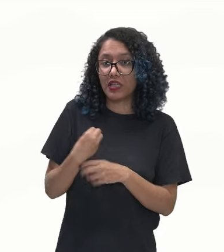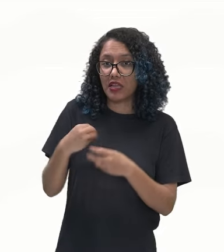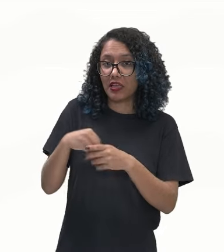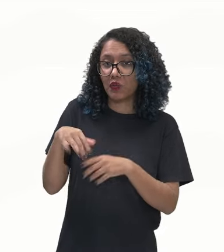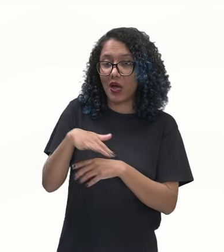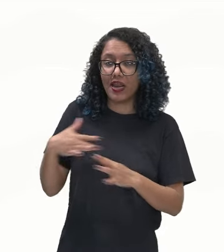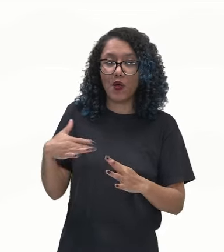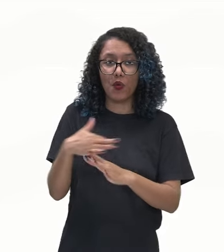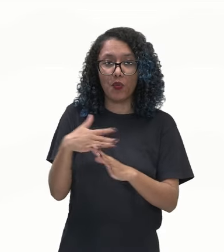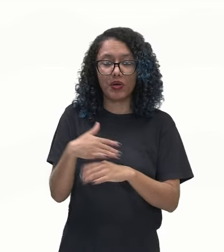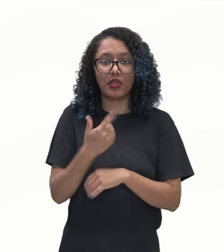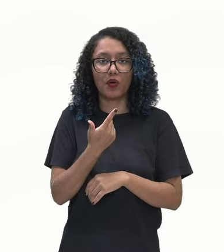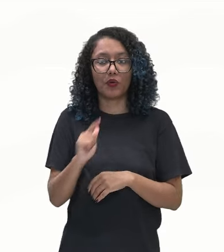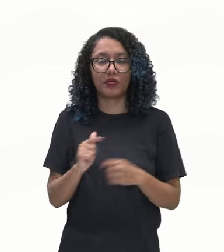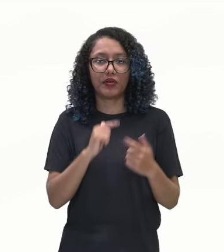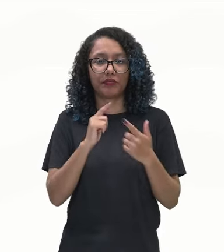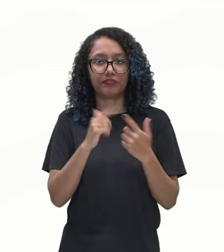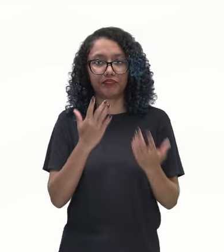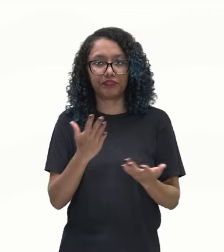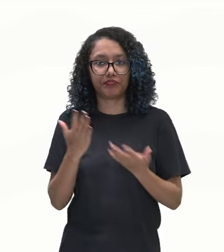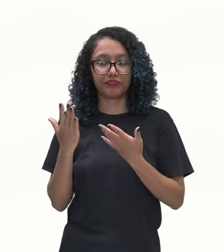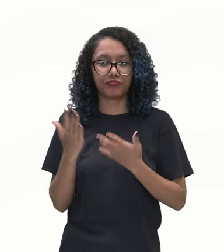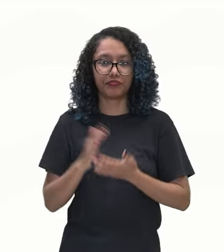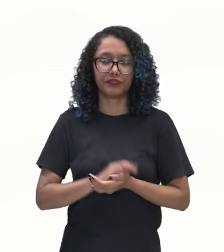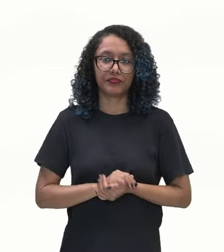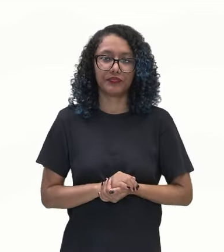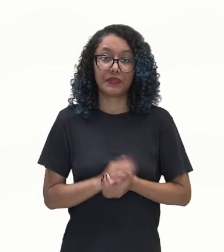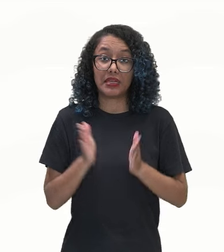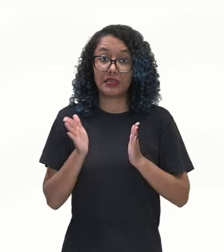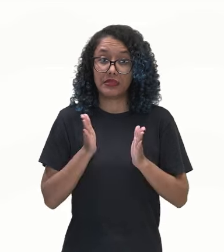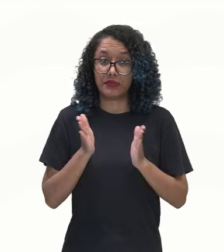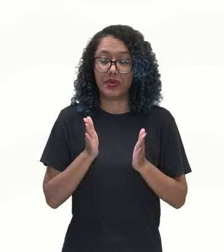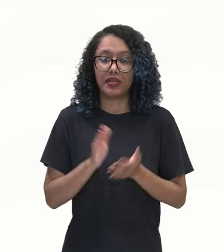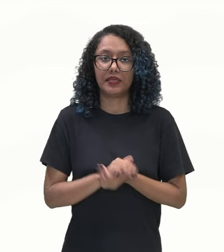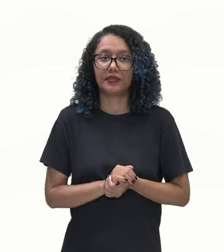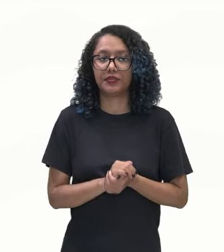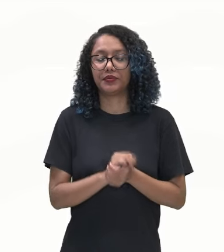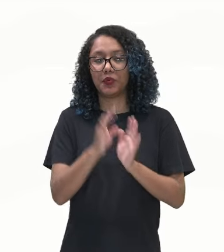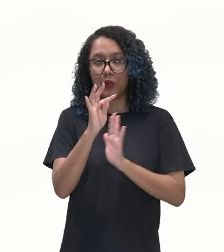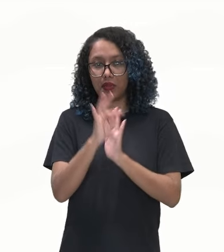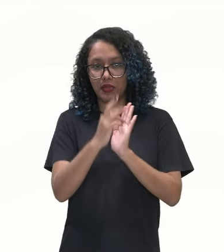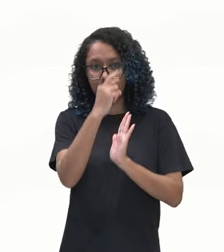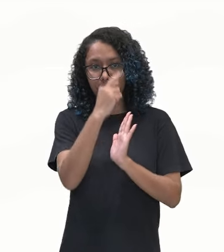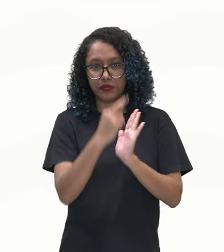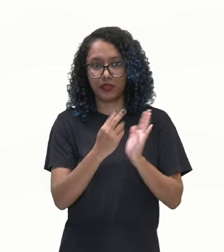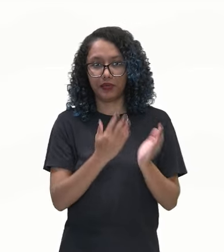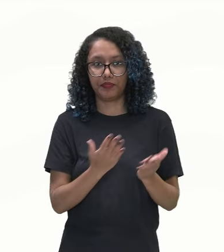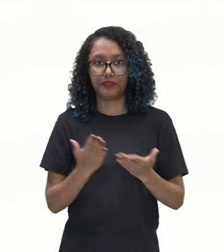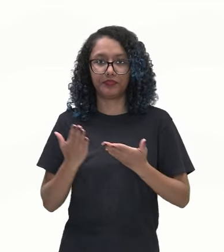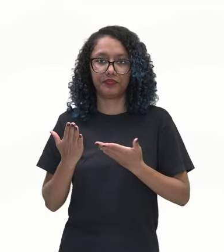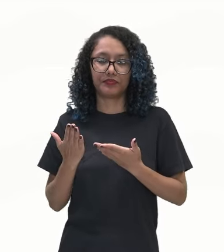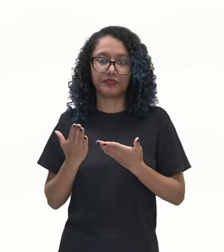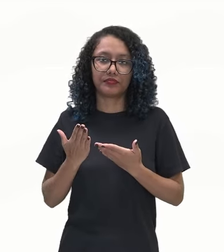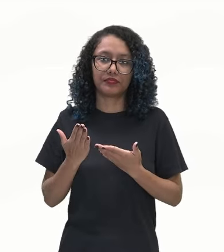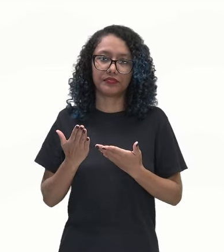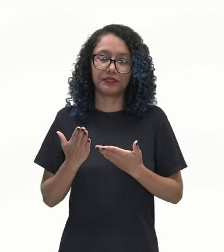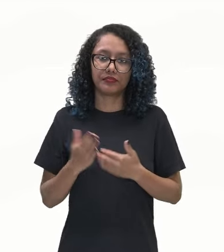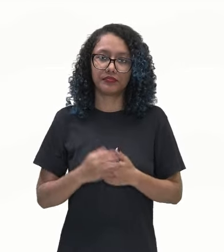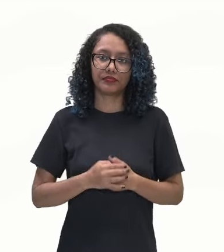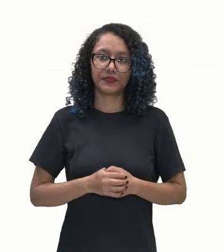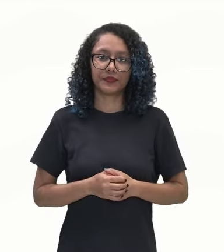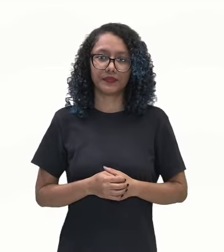Acessibilidade, accessibility. Acessibilidade, então, many individuals face barriers to participating in